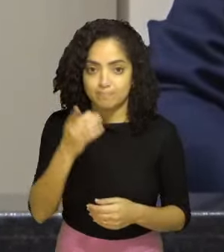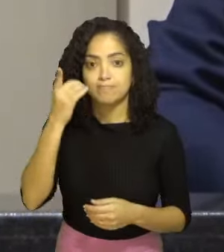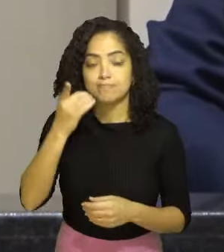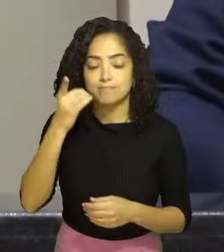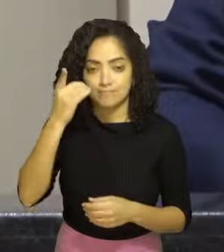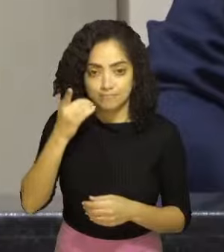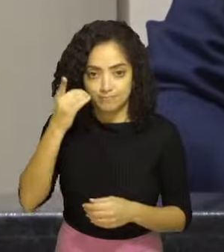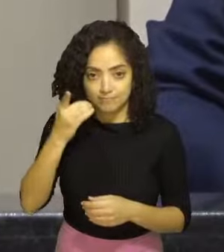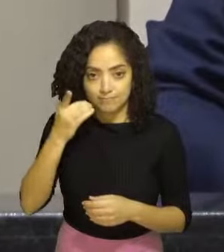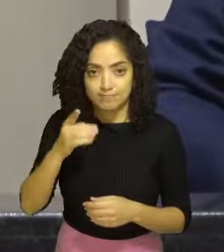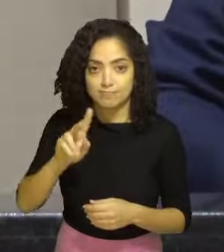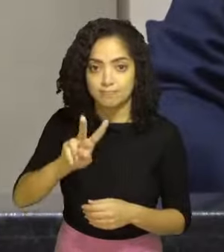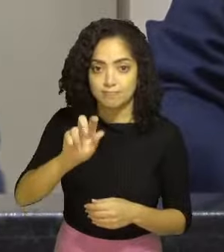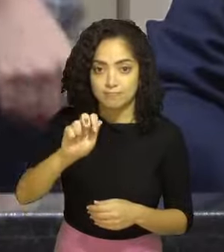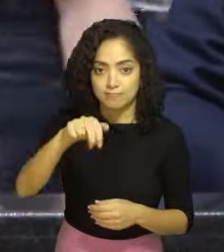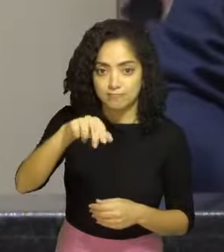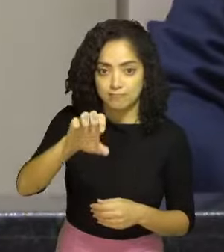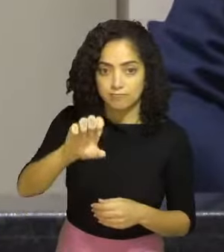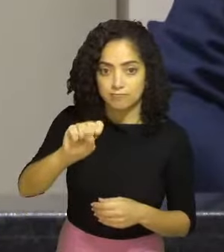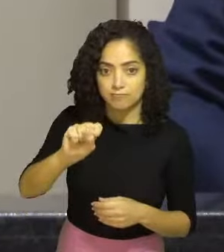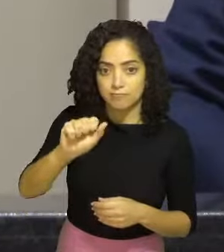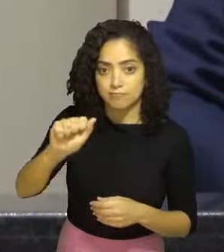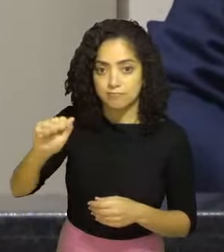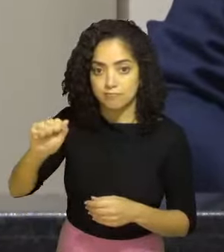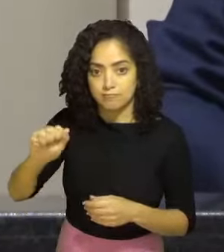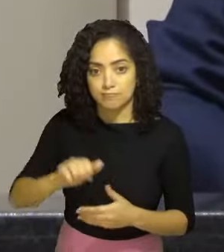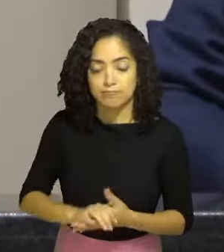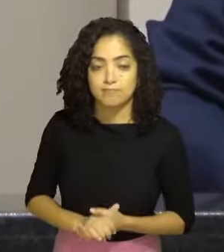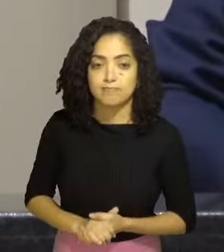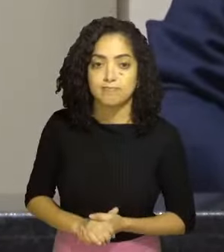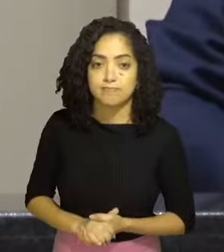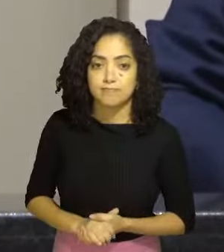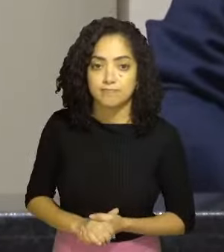deputada Vanessa da Rosa. Fica à vontade.